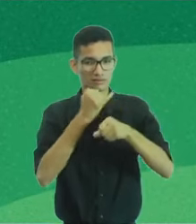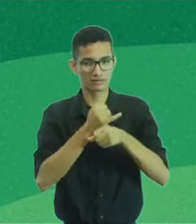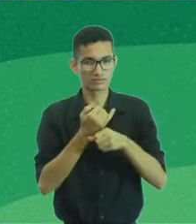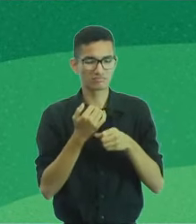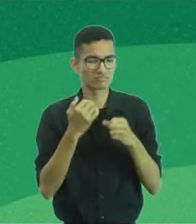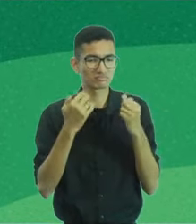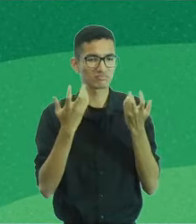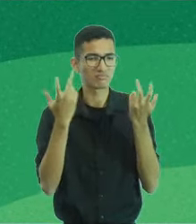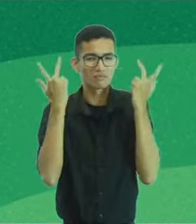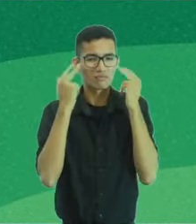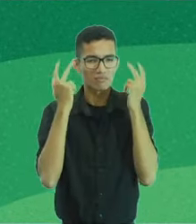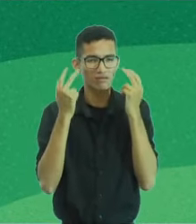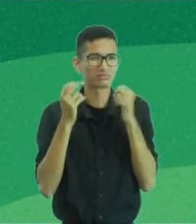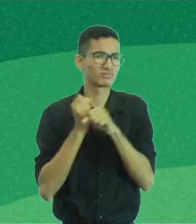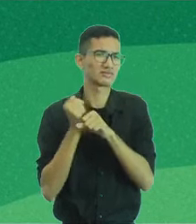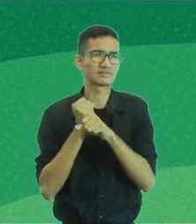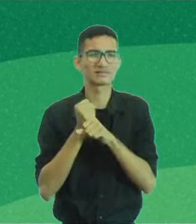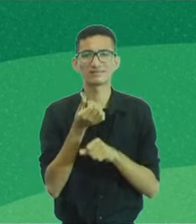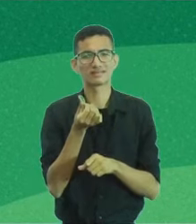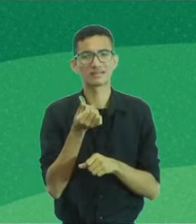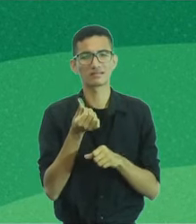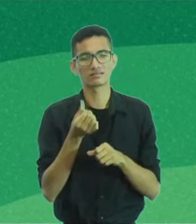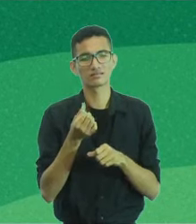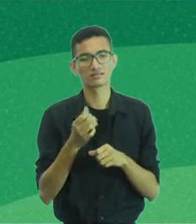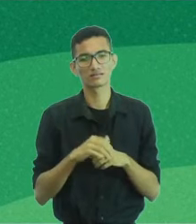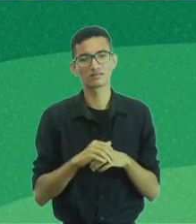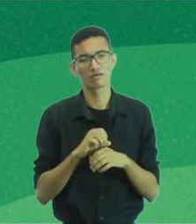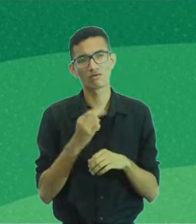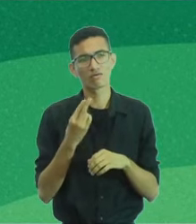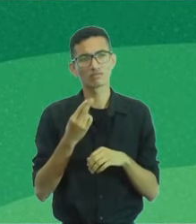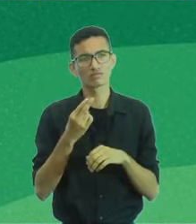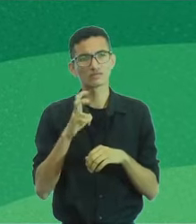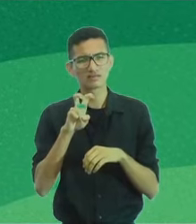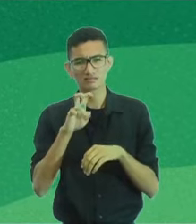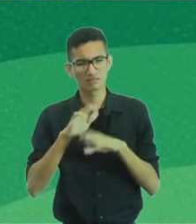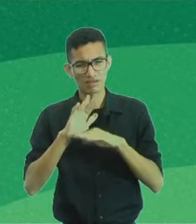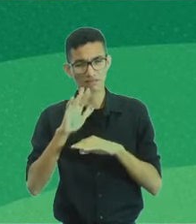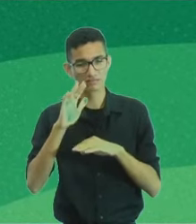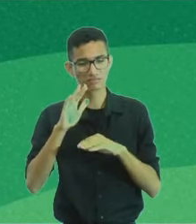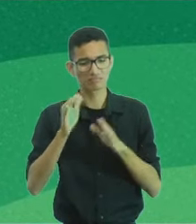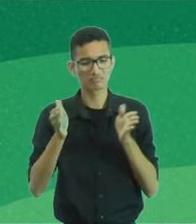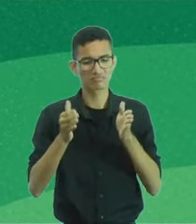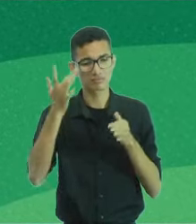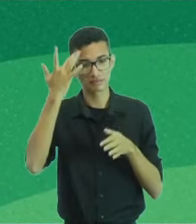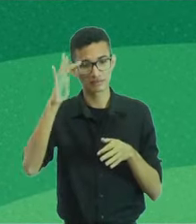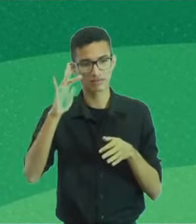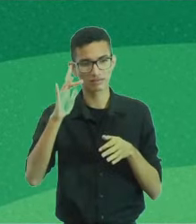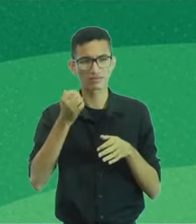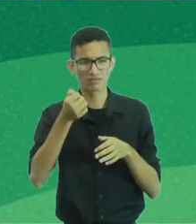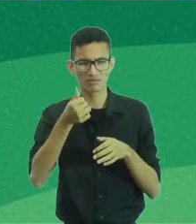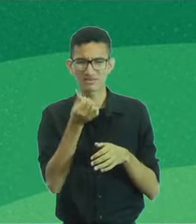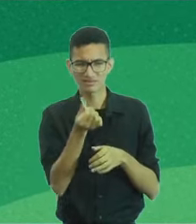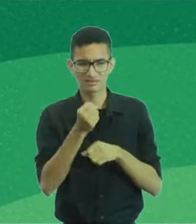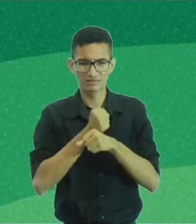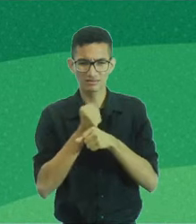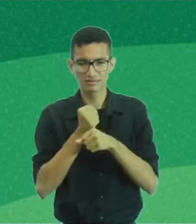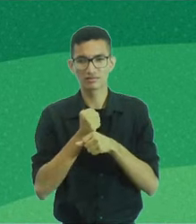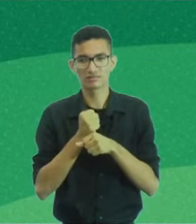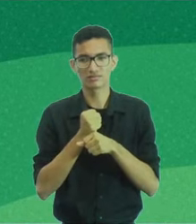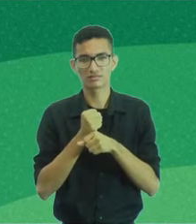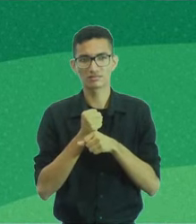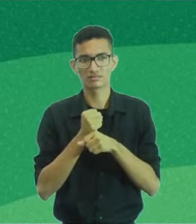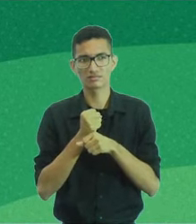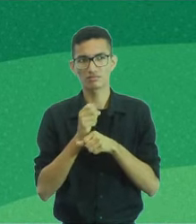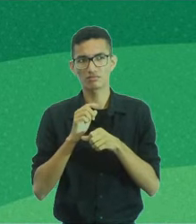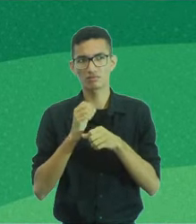assim vai fazer seis anos ou um pouco mais de cinco anos eu não sei o que fica mais bonito acho que quase seis né Dá tipo um ano